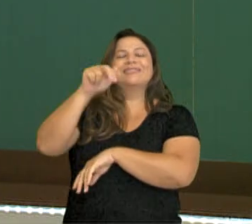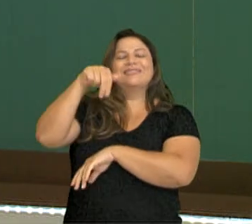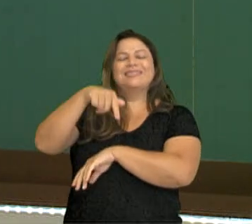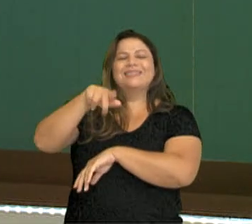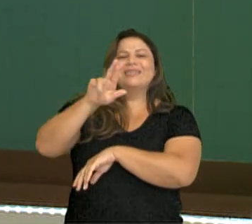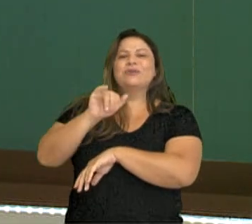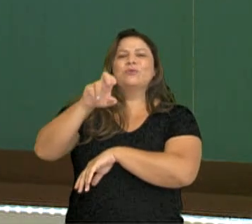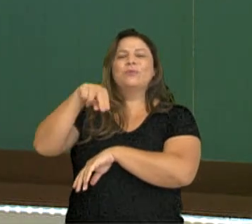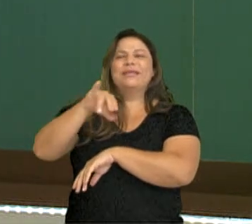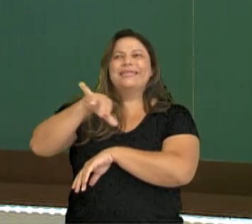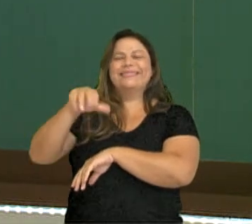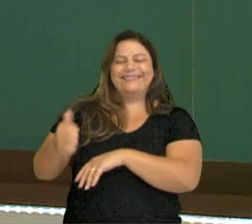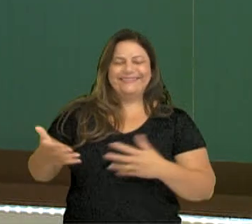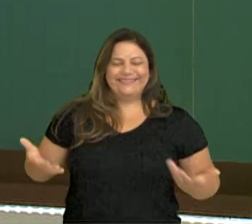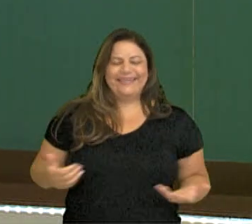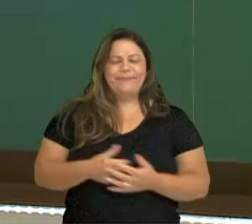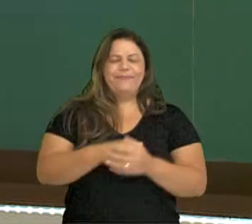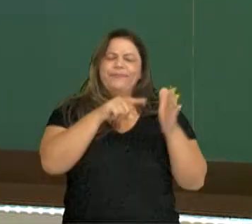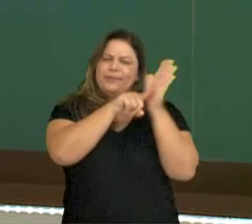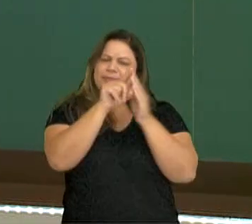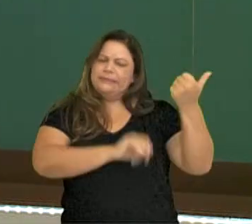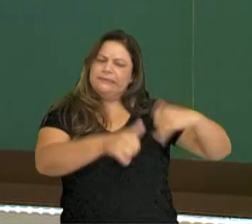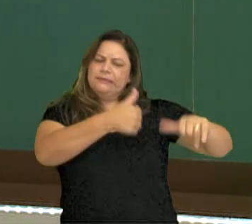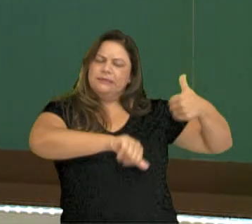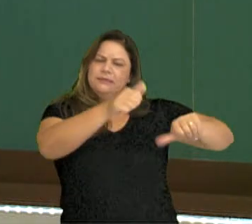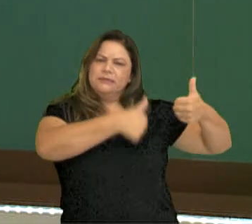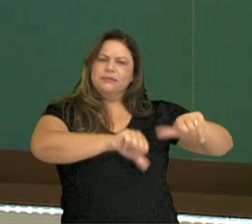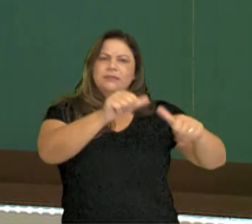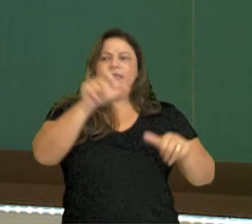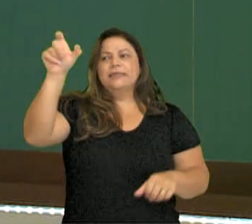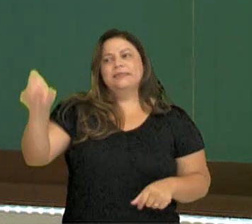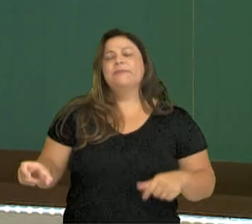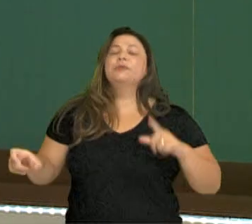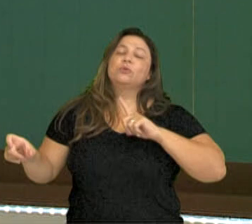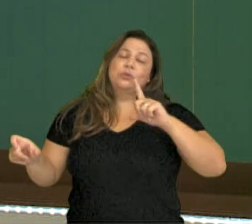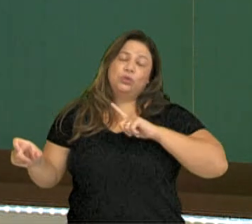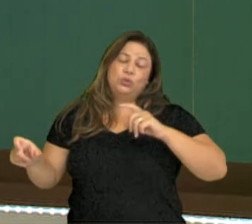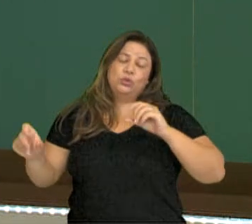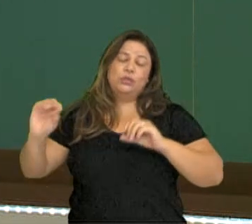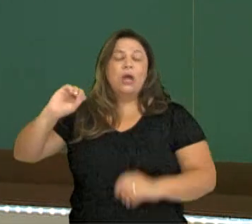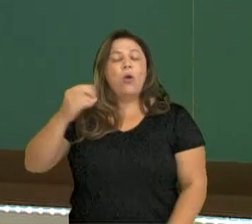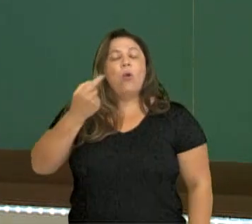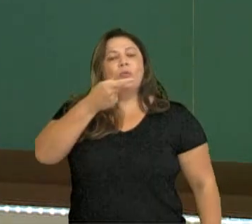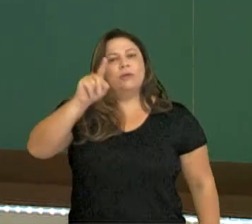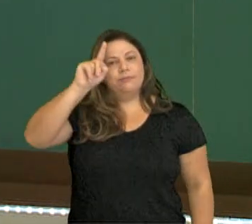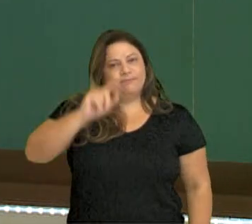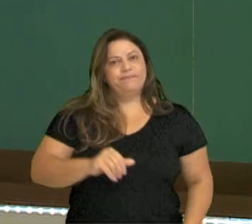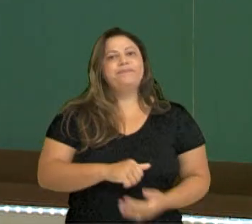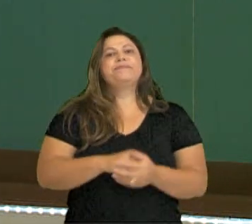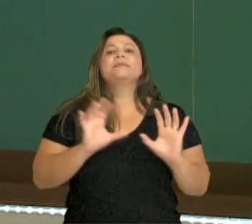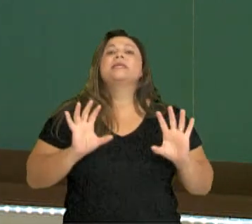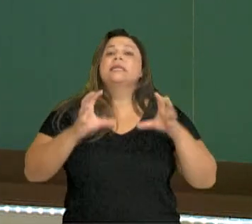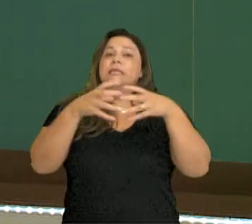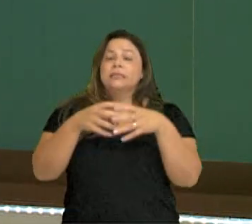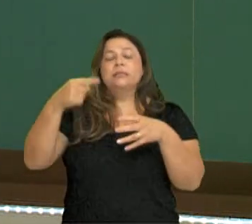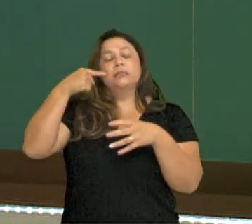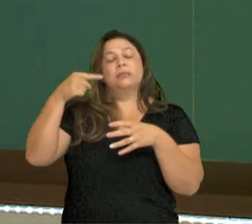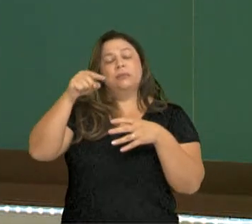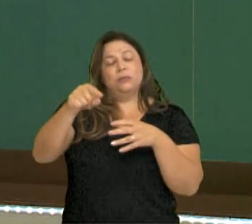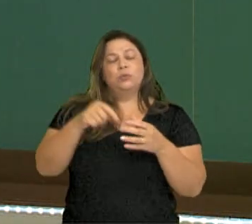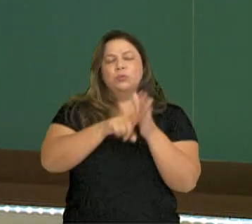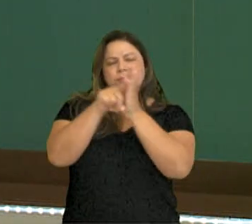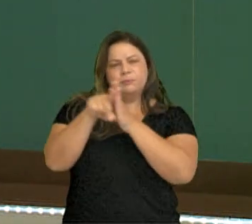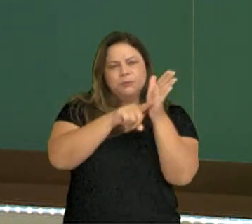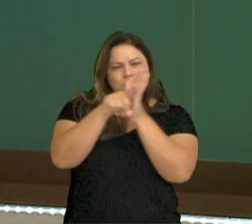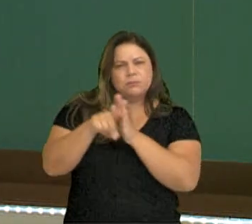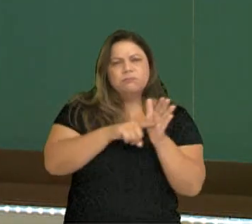os exames de laboratório para identificar se a pessoa tinha ou não o vírus. Esse grupo que sequenciou o genoma, ele estava envolvido